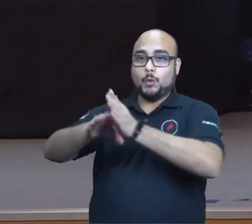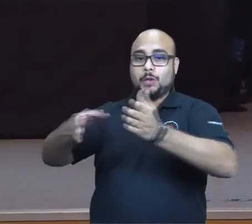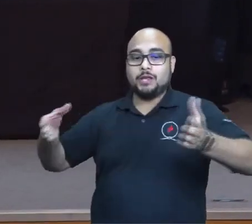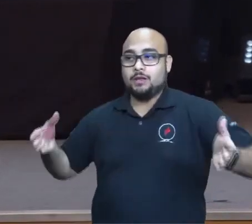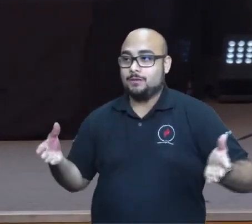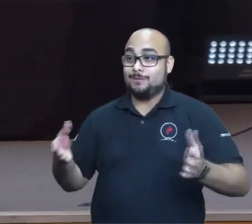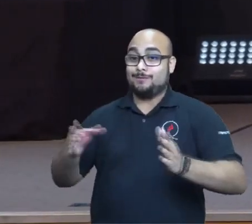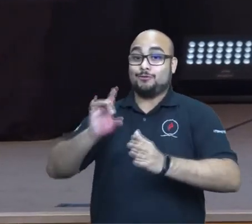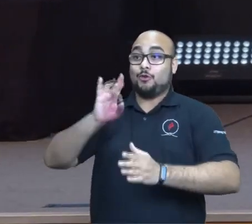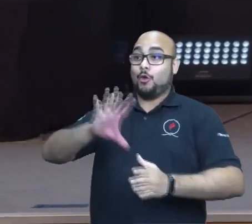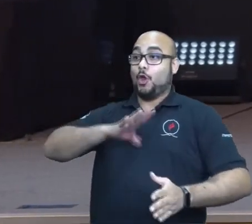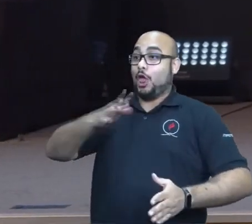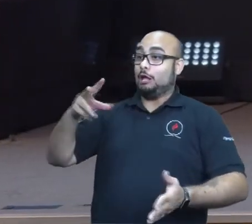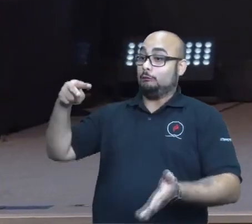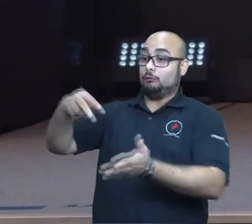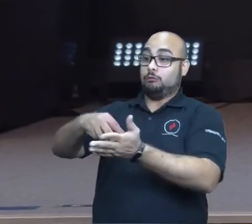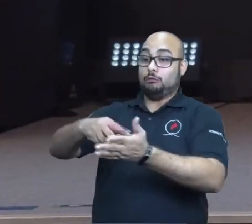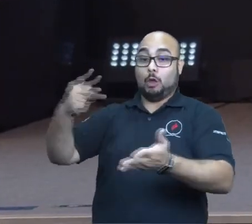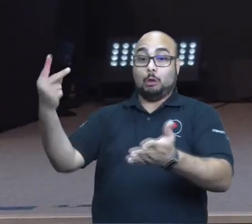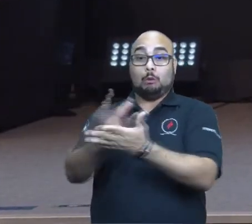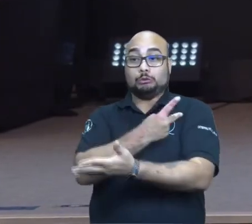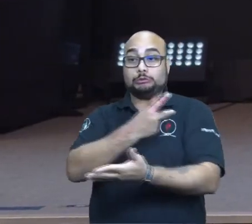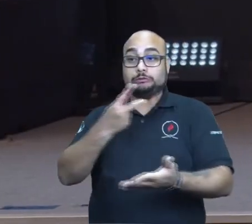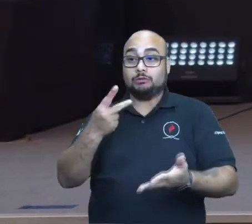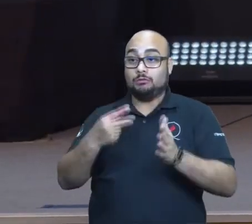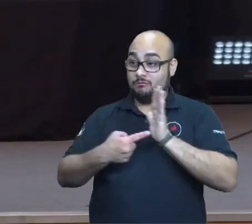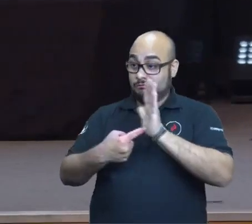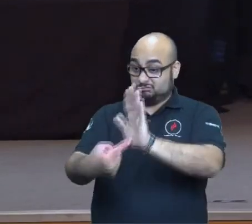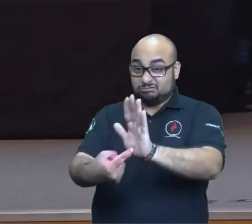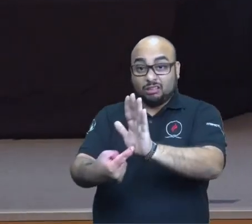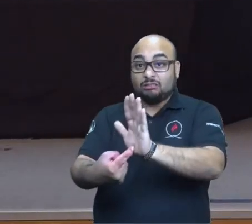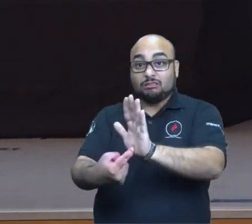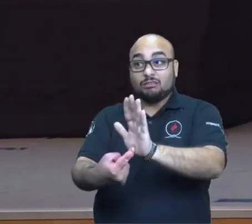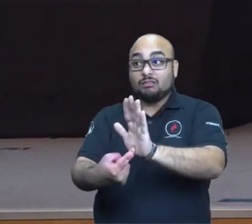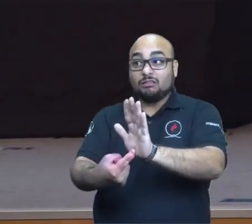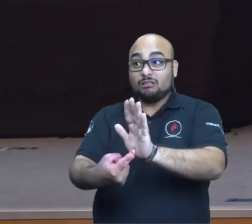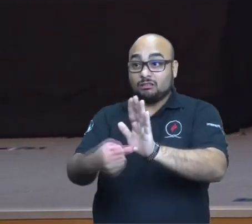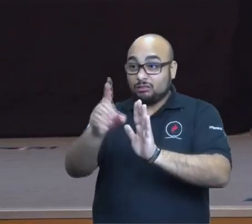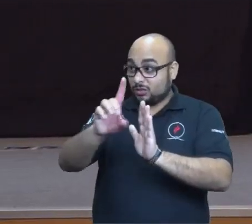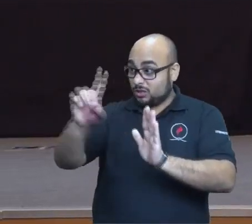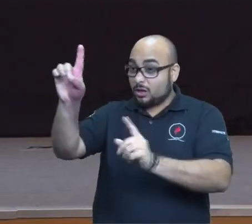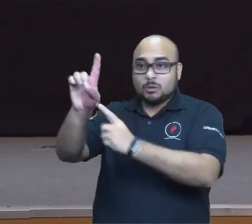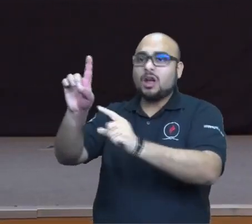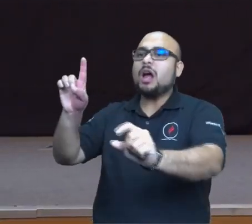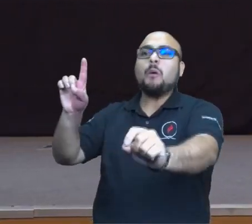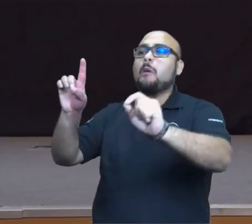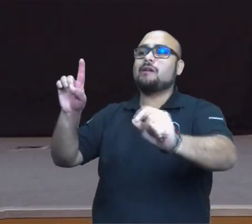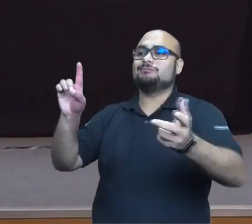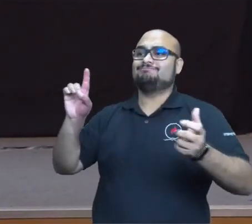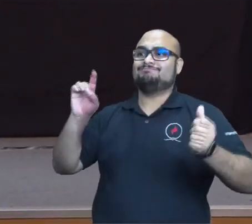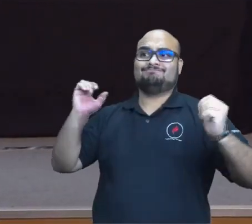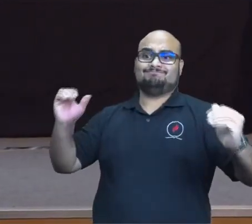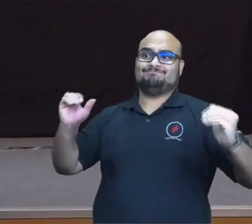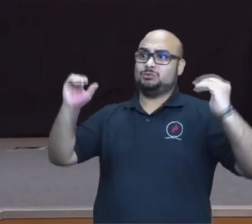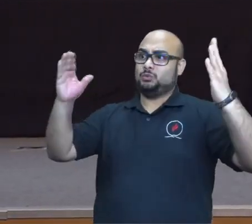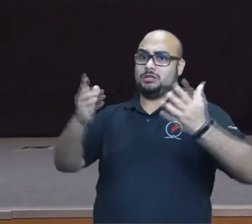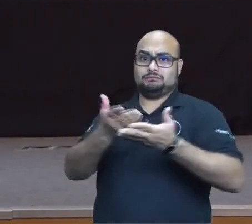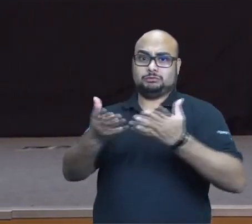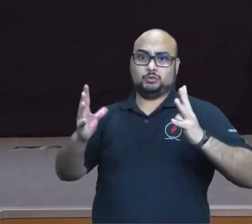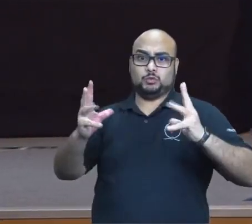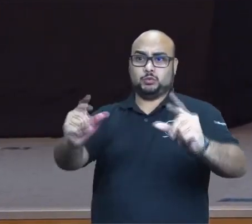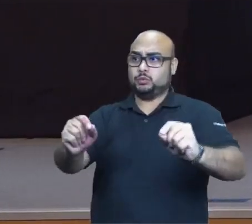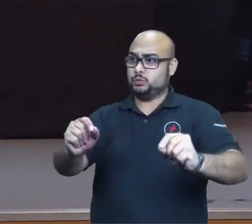tem coragem de assumir seus pais Eu também não Dou autoridade de dizer assim diz o senhor Você pode